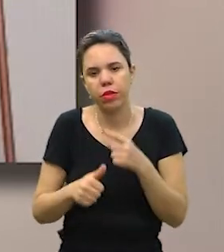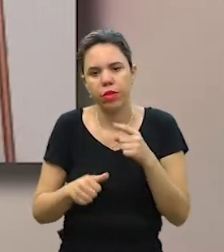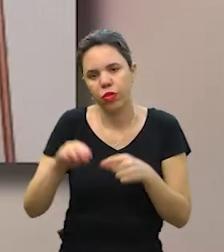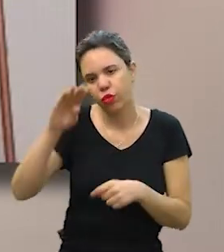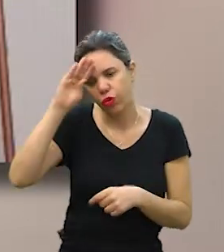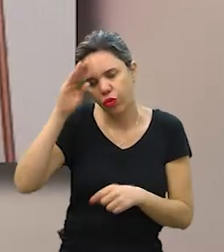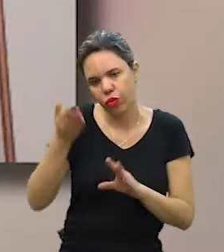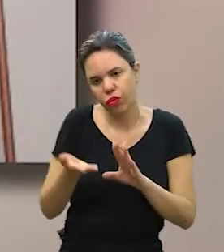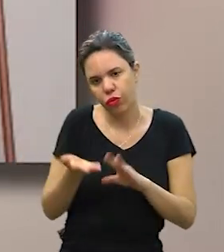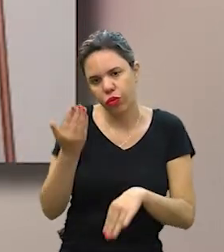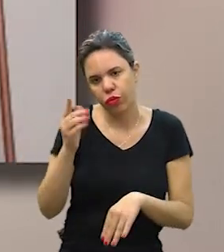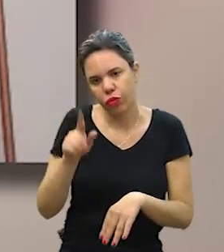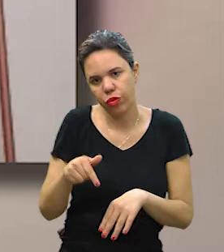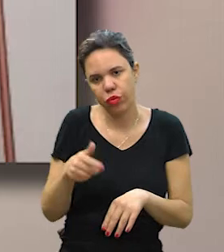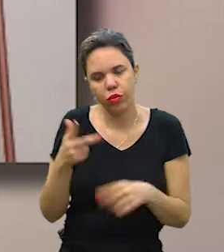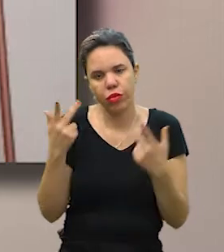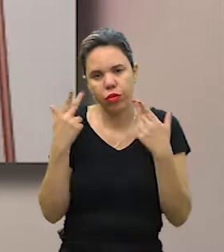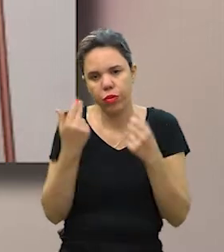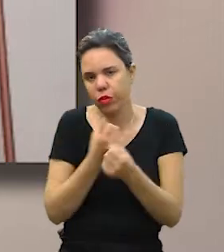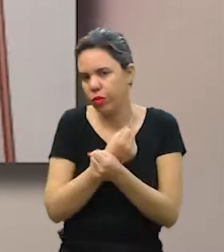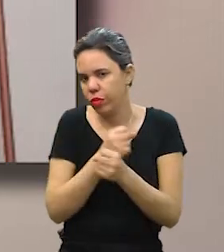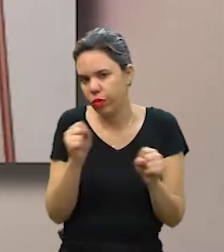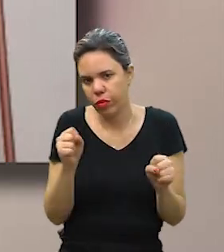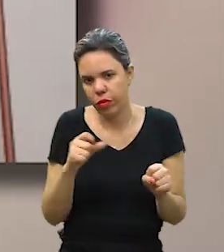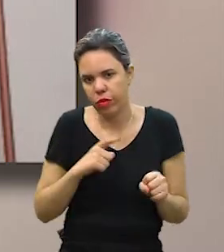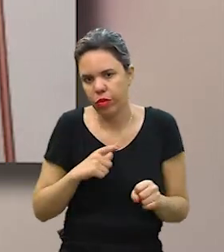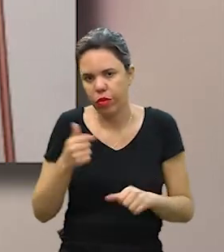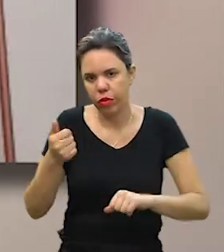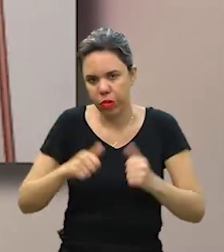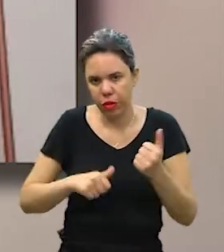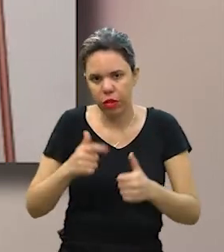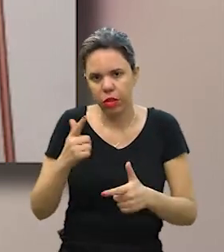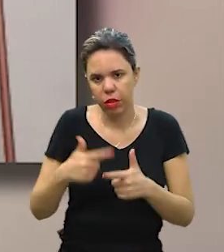de febre é praticamente